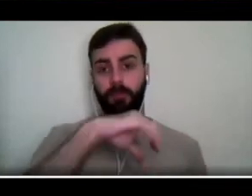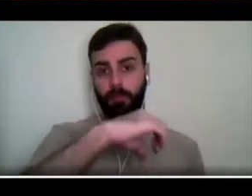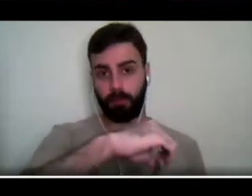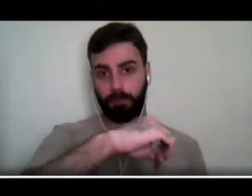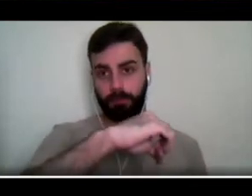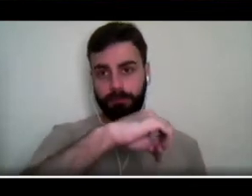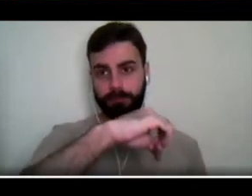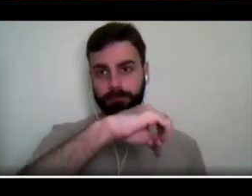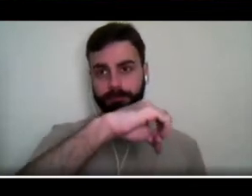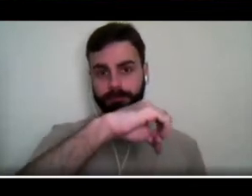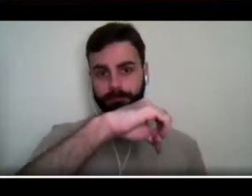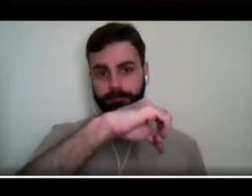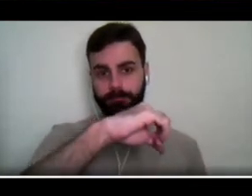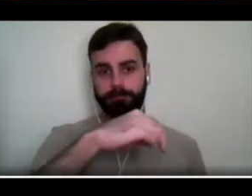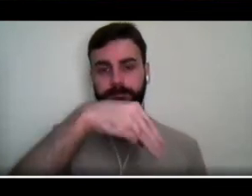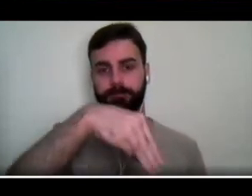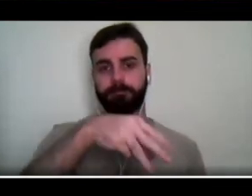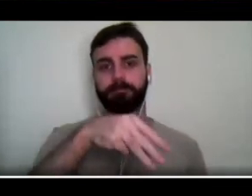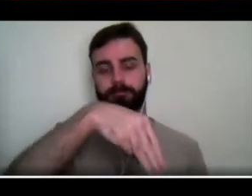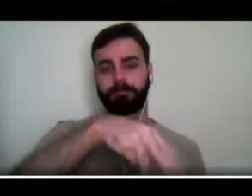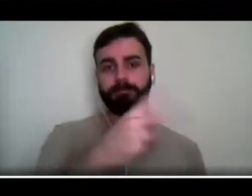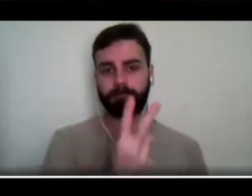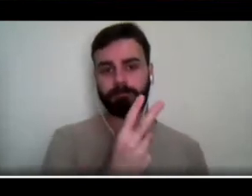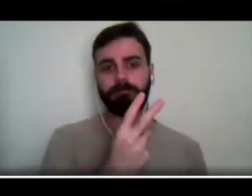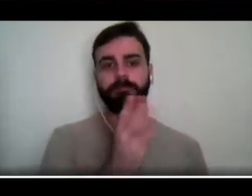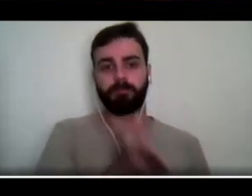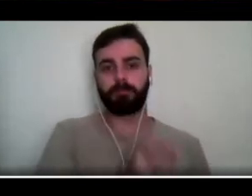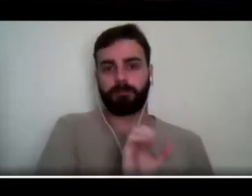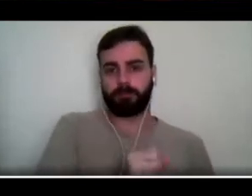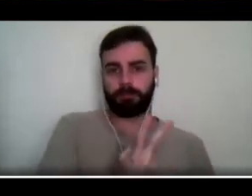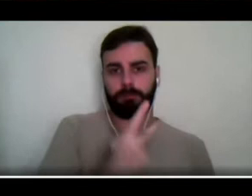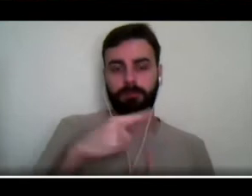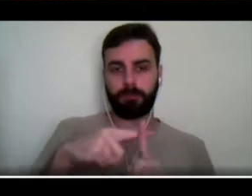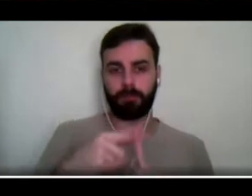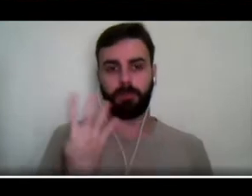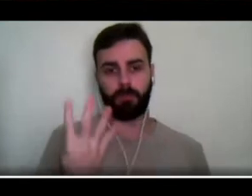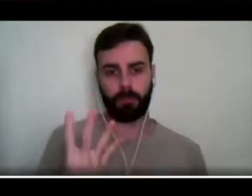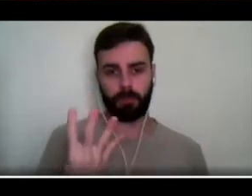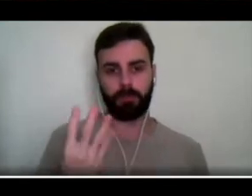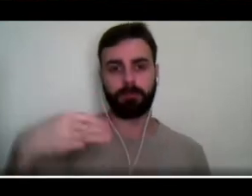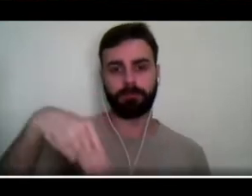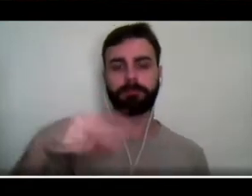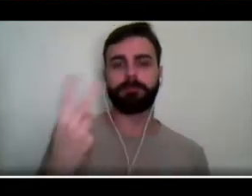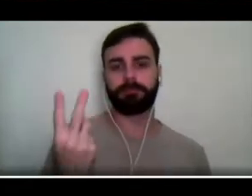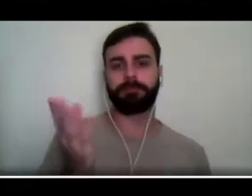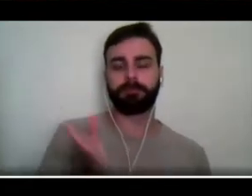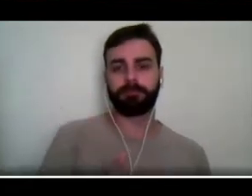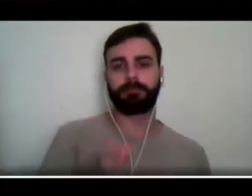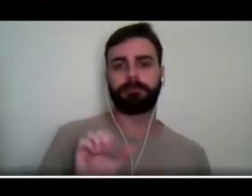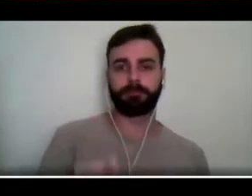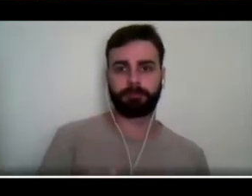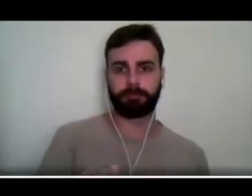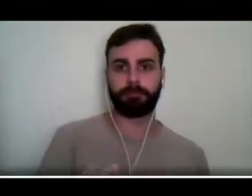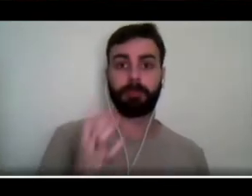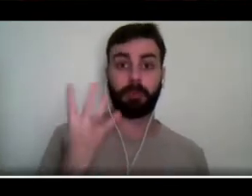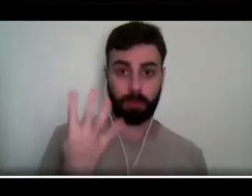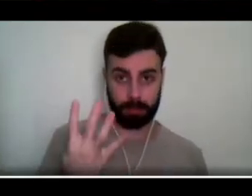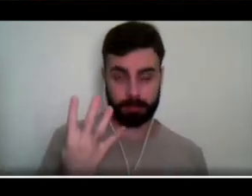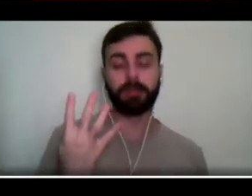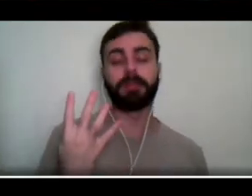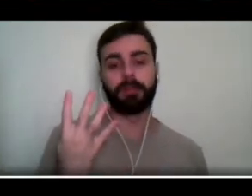segundo ao quadrado mais 4 metros ao quadrado por segundo à quarta vezes t ao